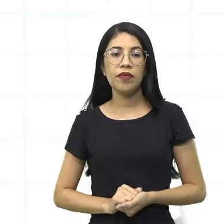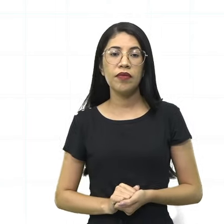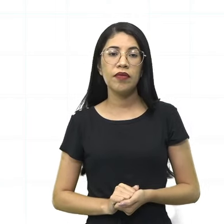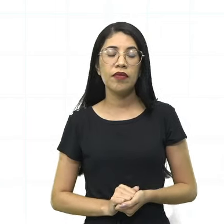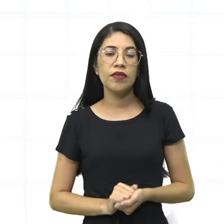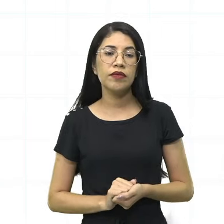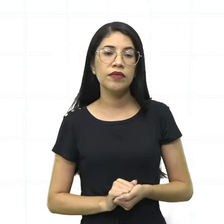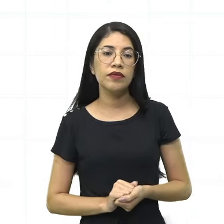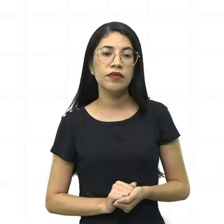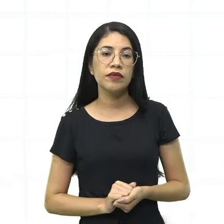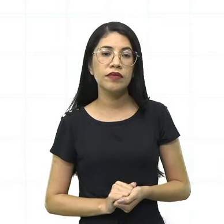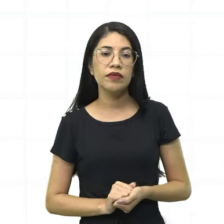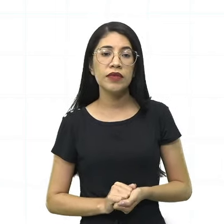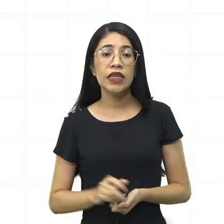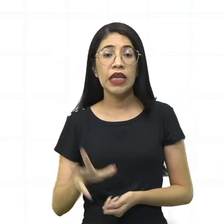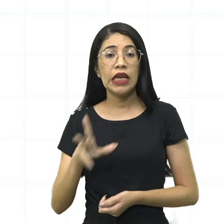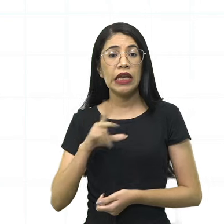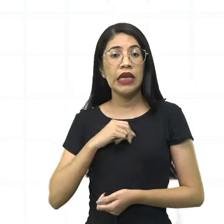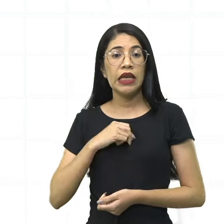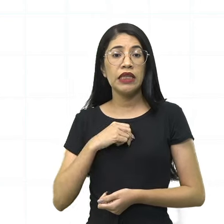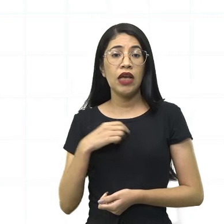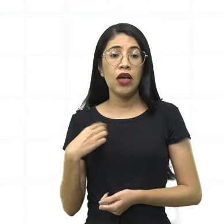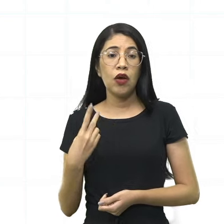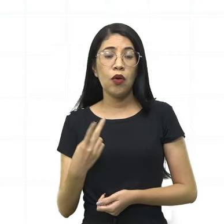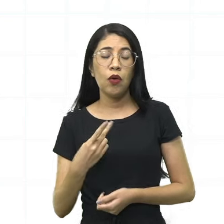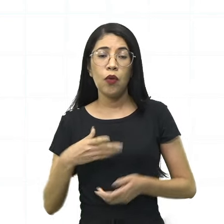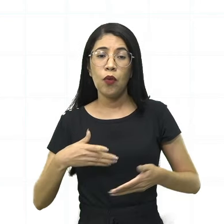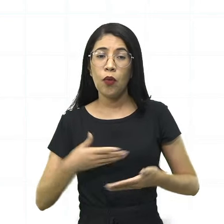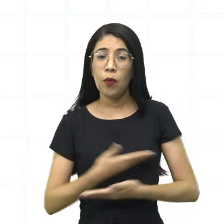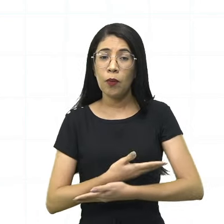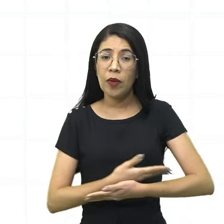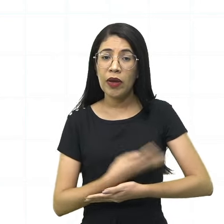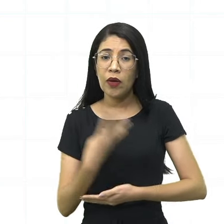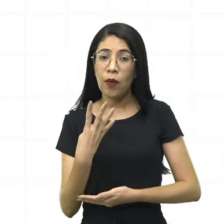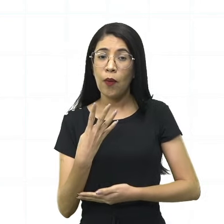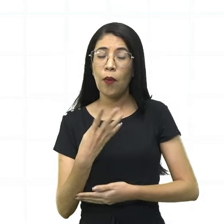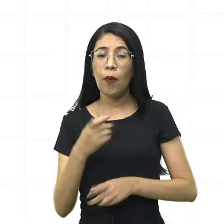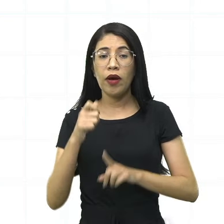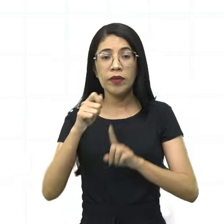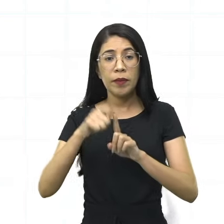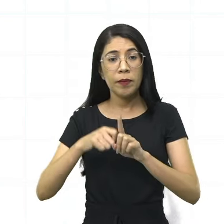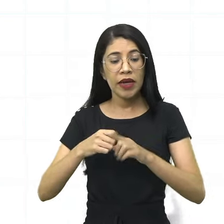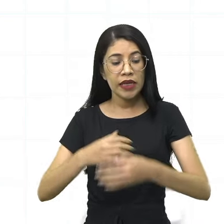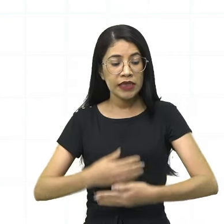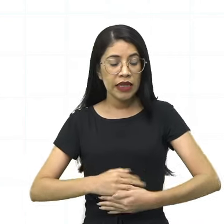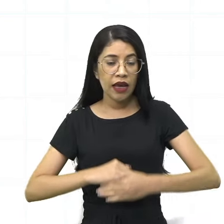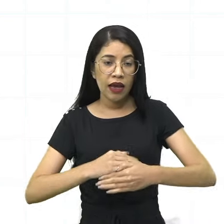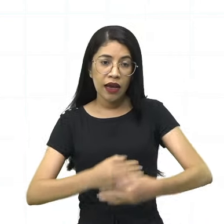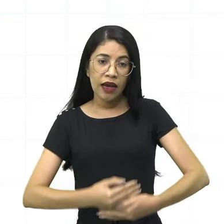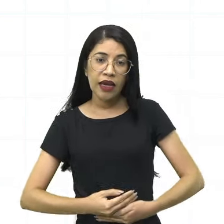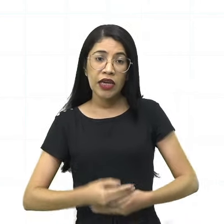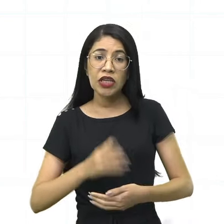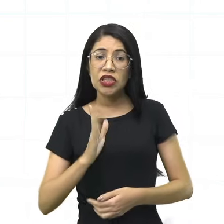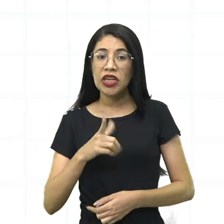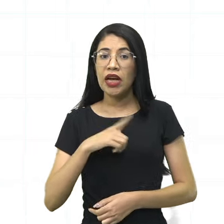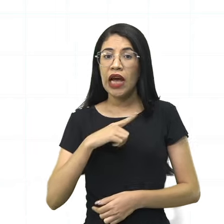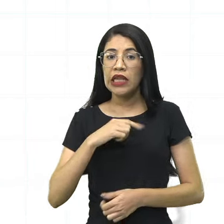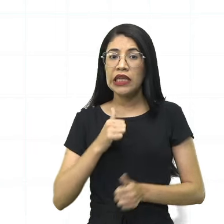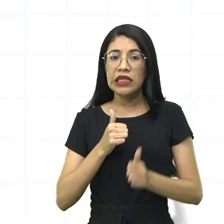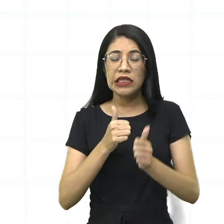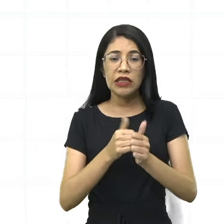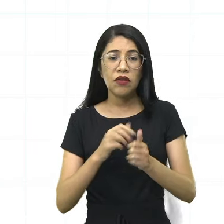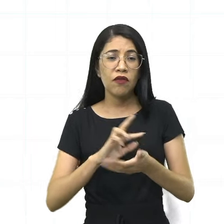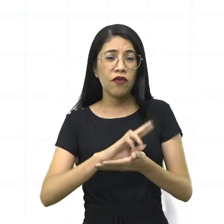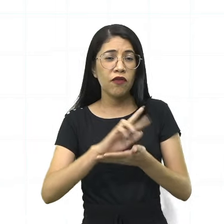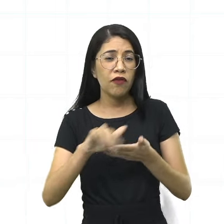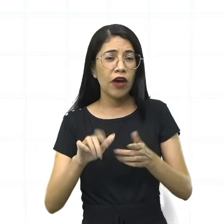com vocês. Eita, nosso bebê só tem 4 meses, ainda na minha barriga, e ele já tem mais seguidores